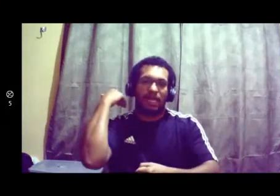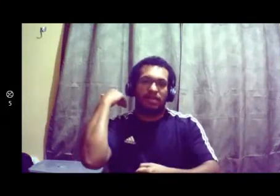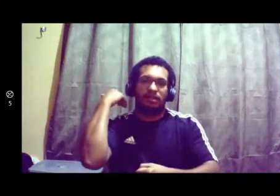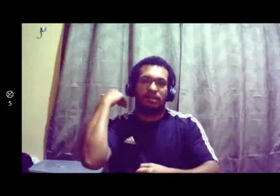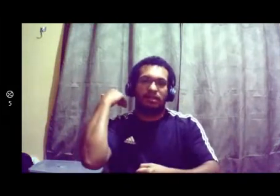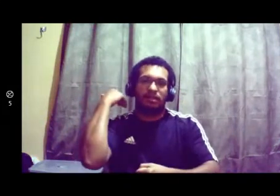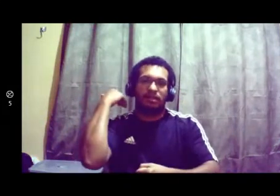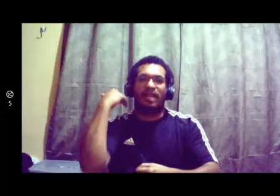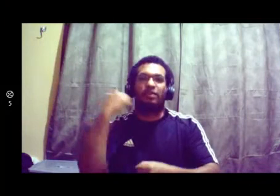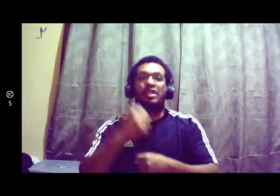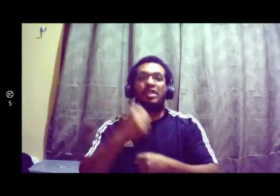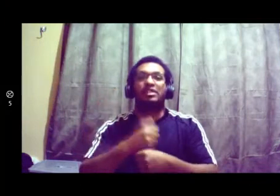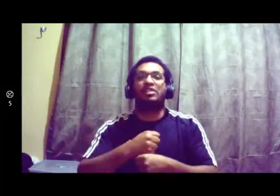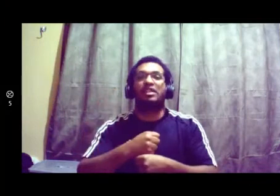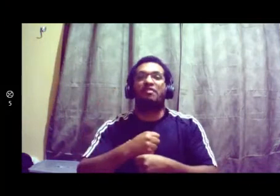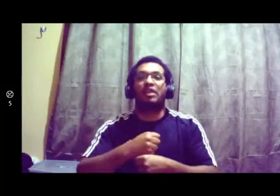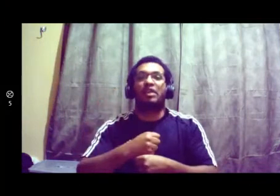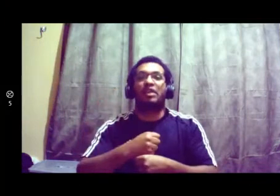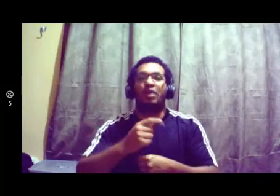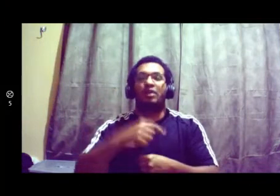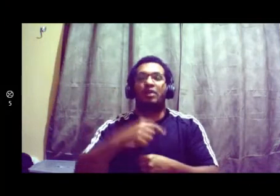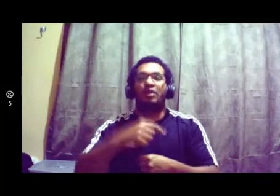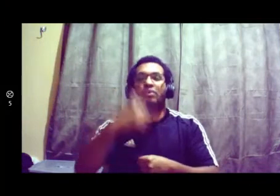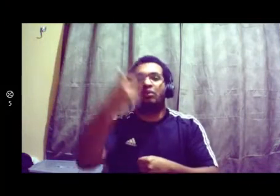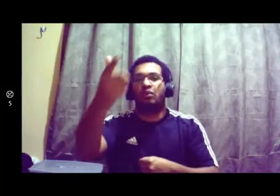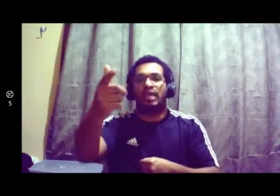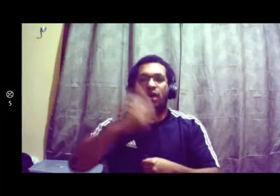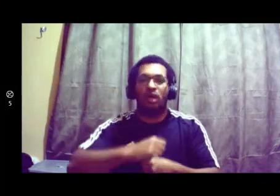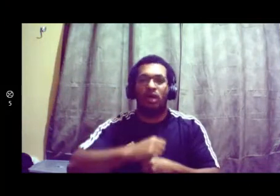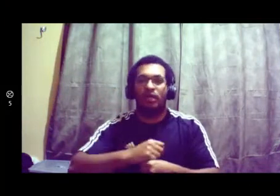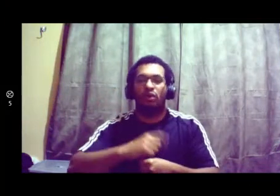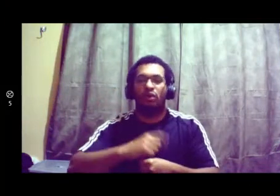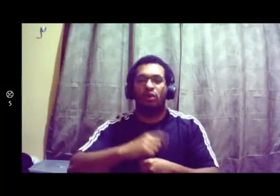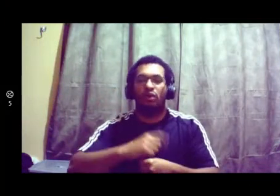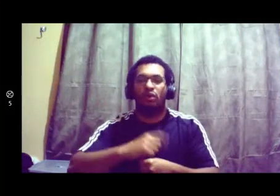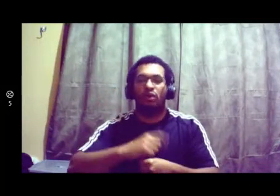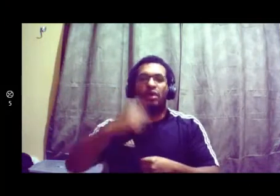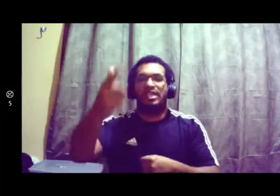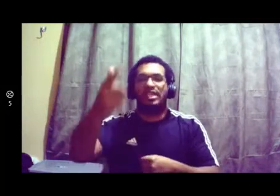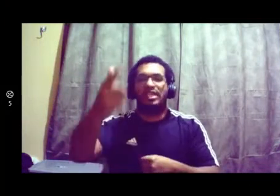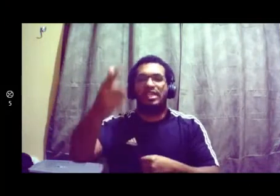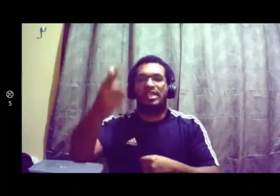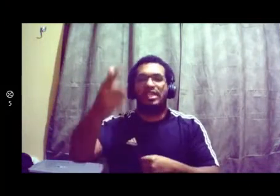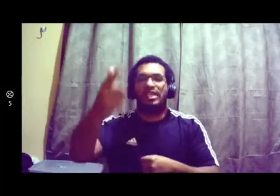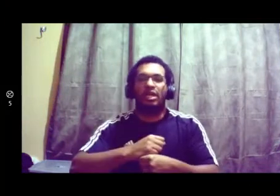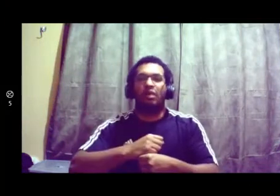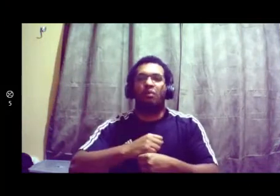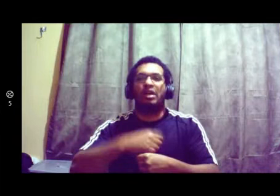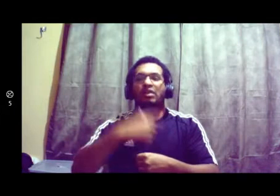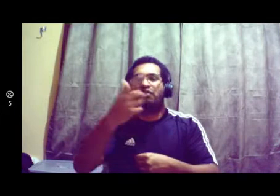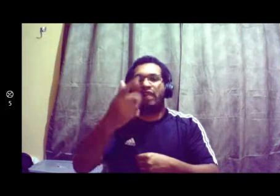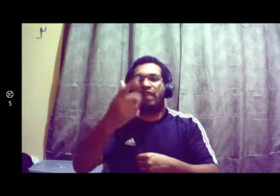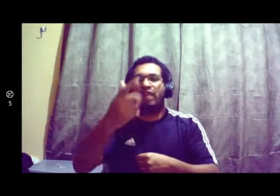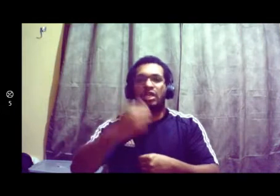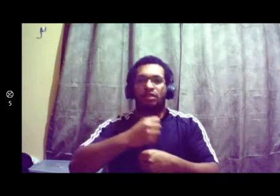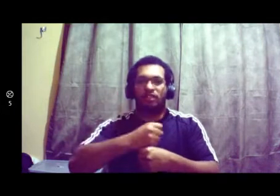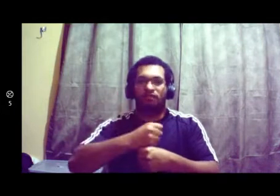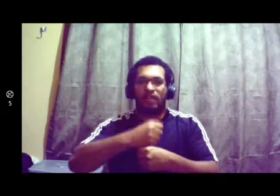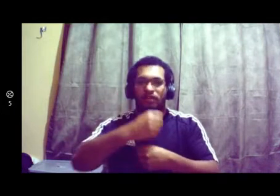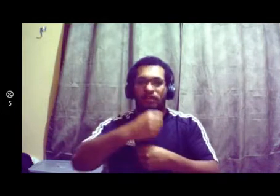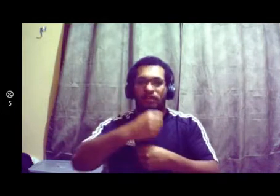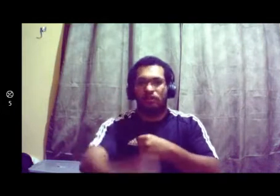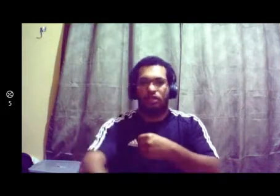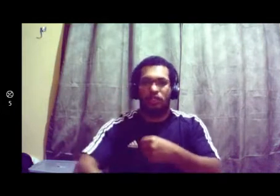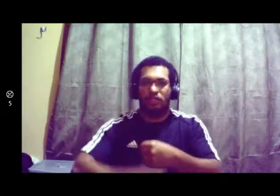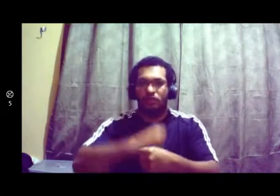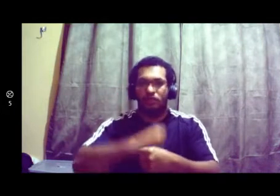para trás. Ano passado. Se você está falando o ano daqui a um ano, o ano seguinte, um ano à frente, você